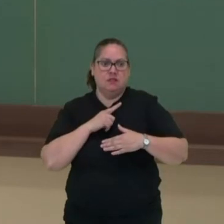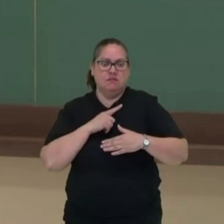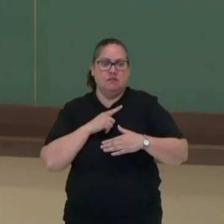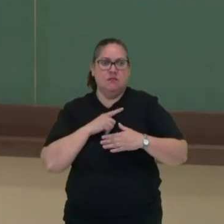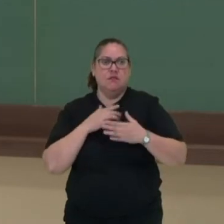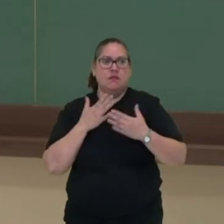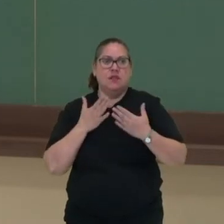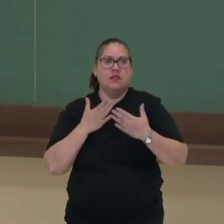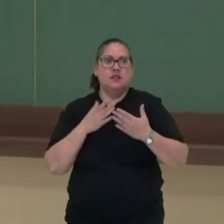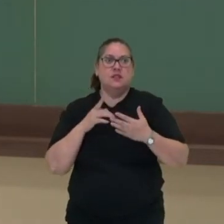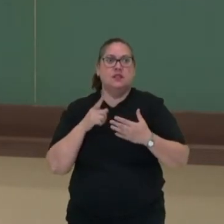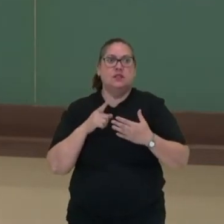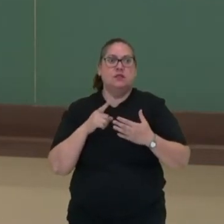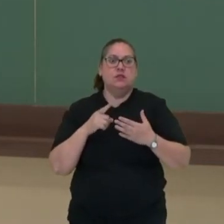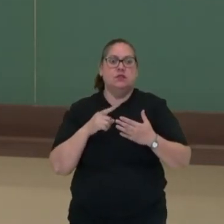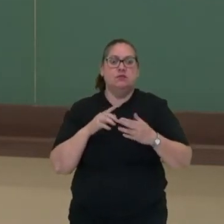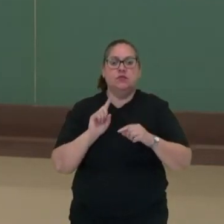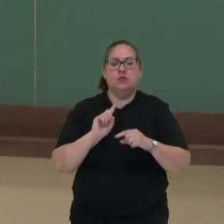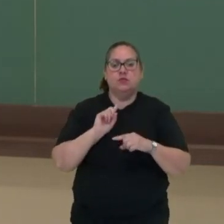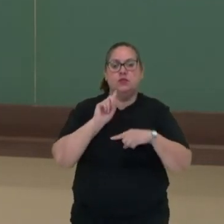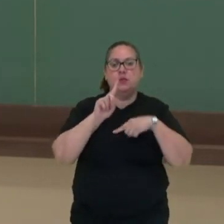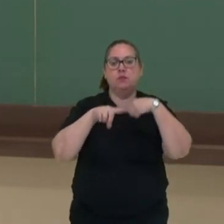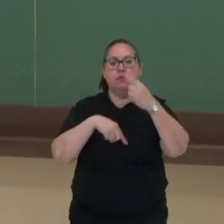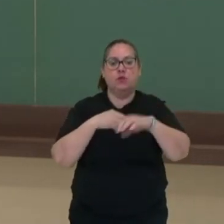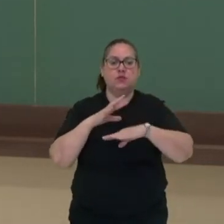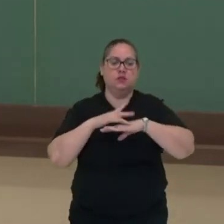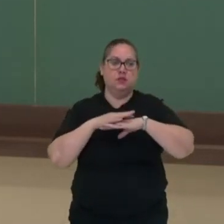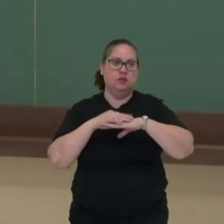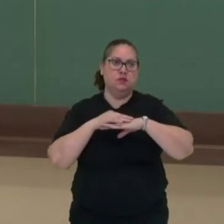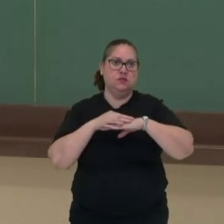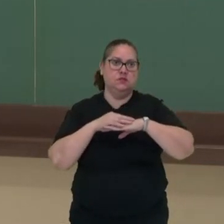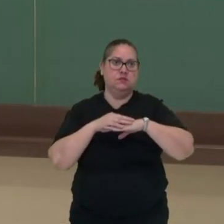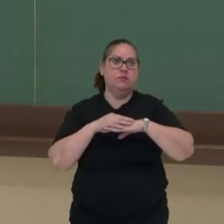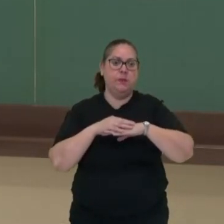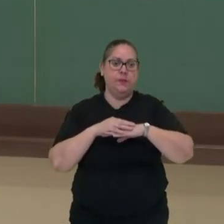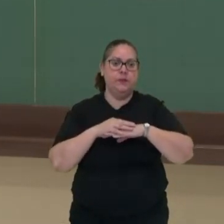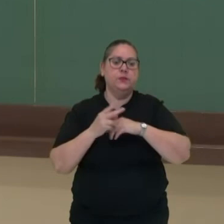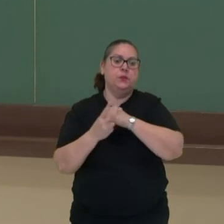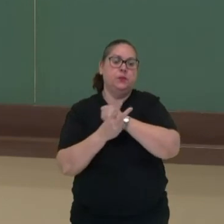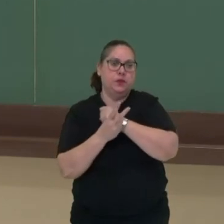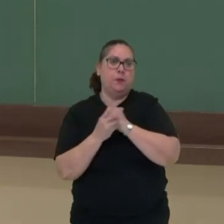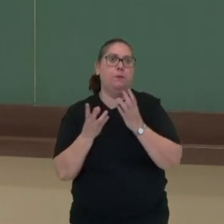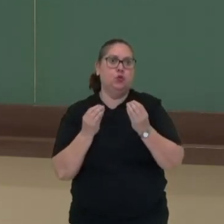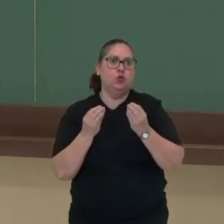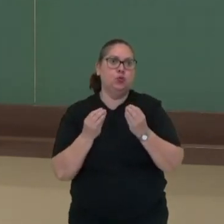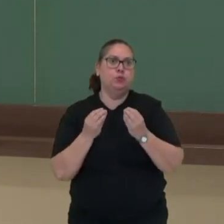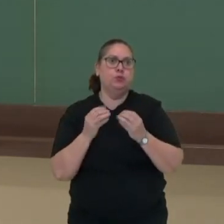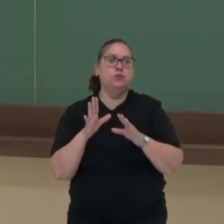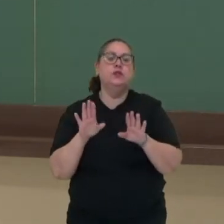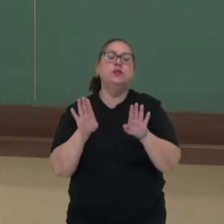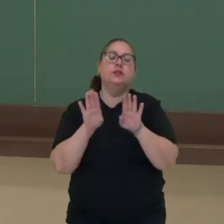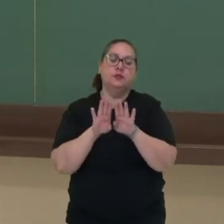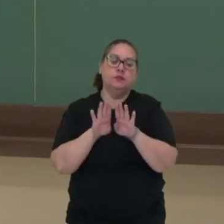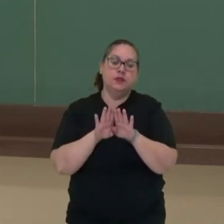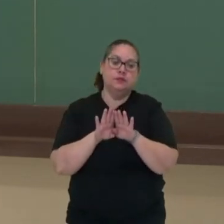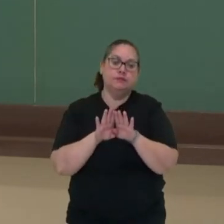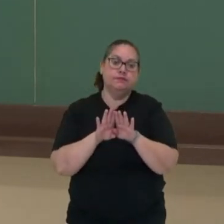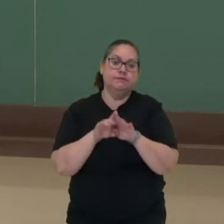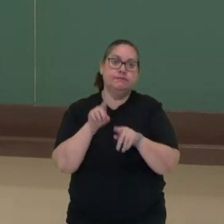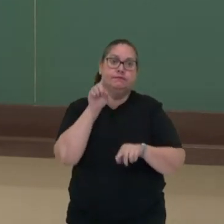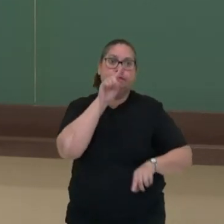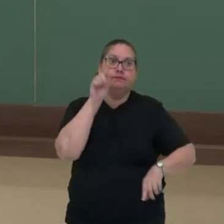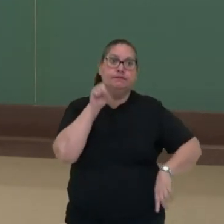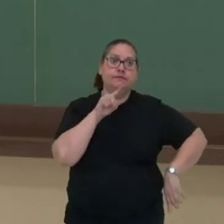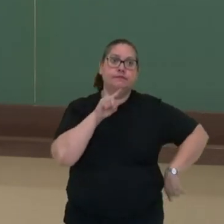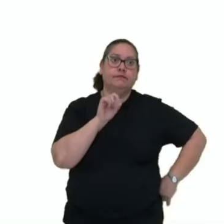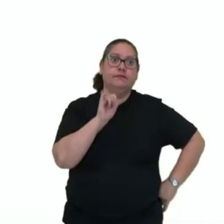corpo. Existem o pós-doença, por isso que a gente precisa se cuidar muito. E ainda temos a